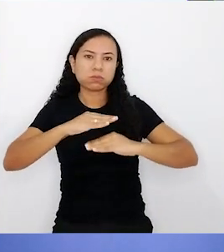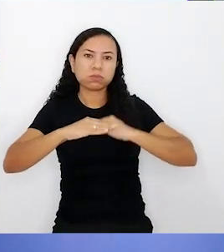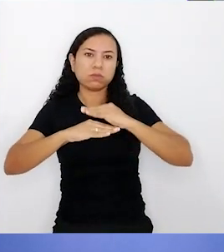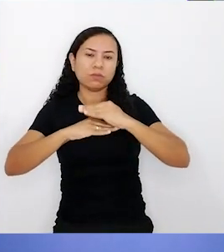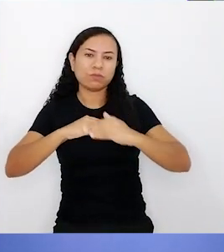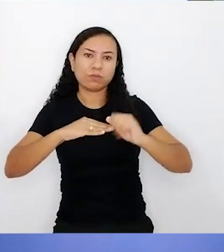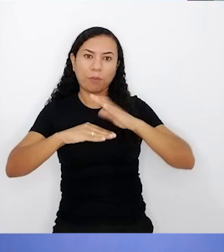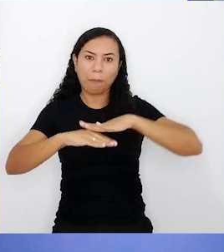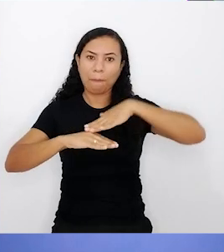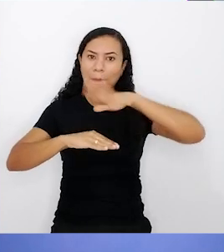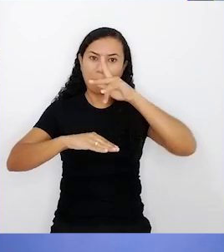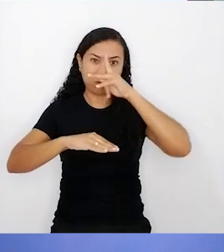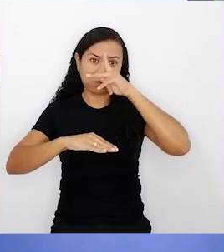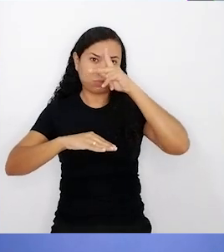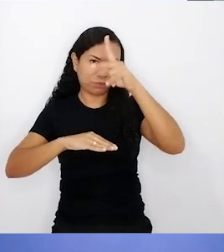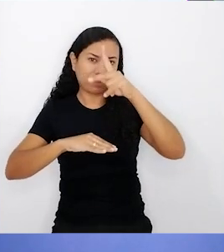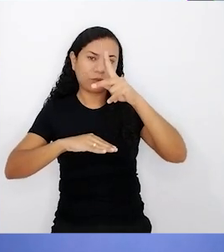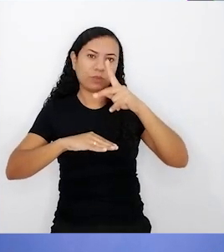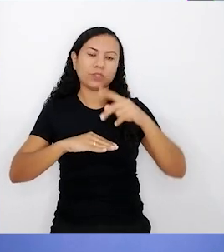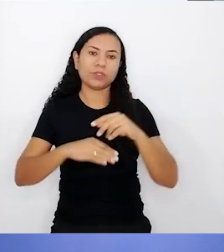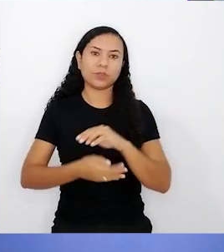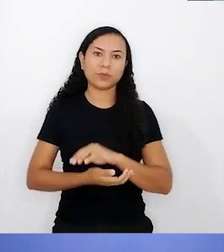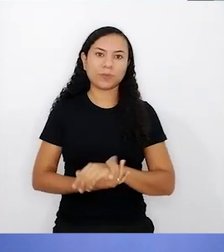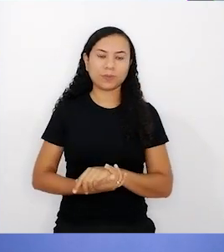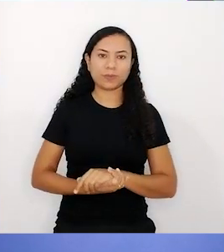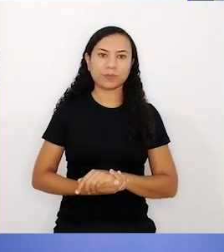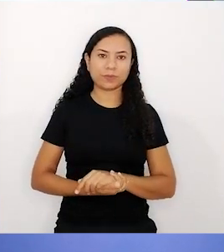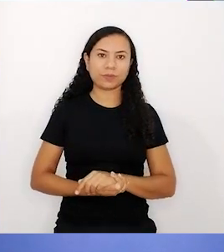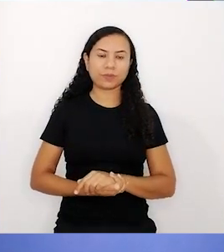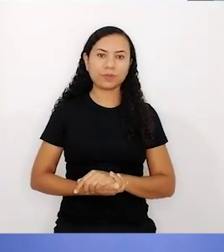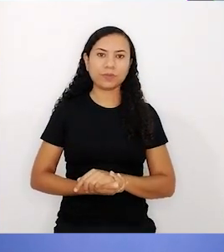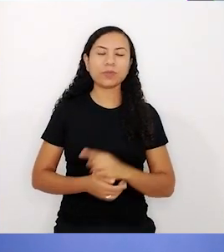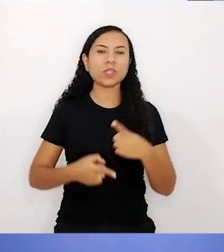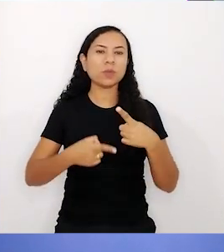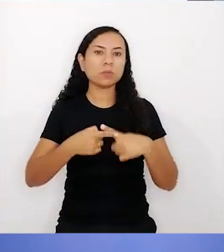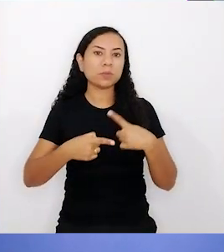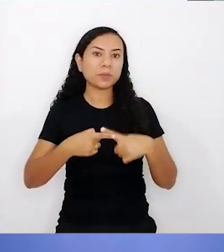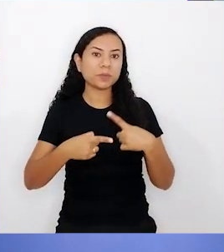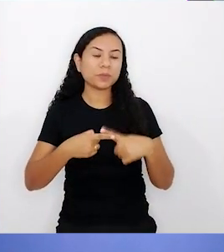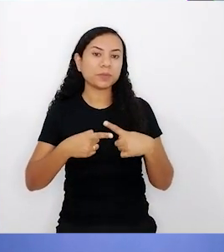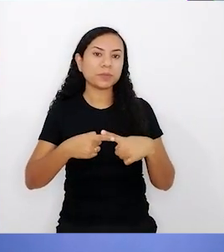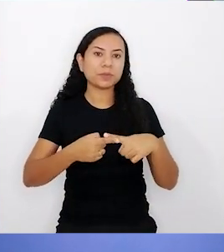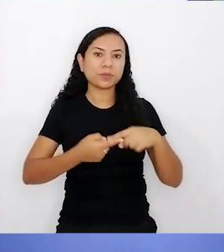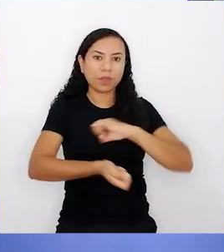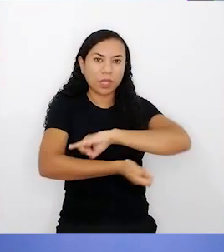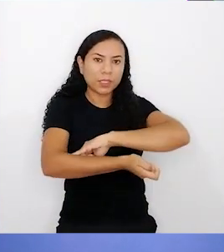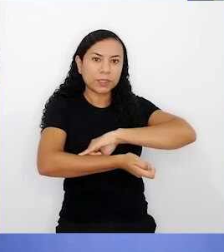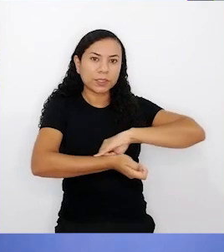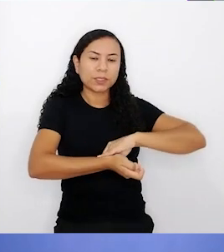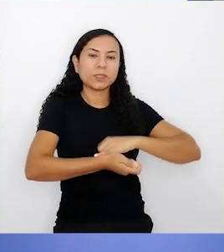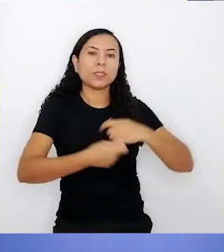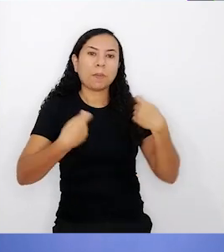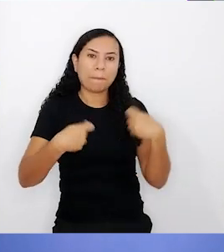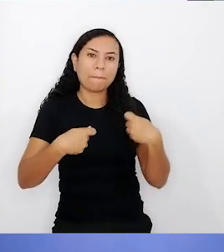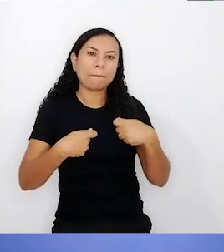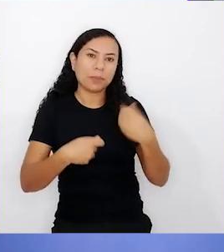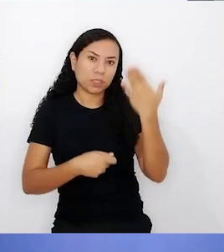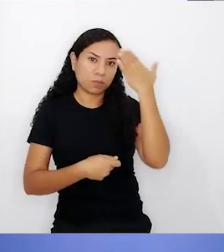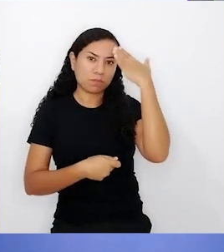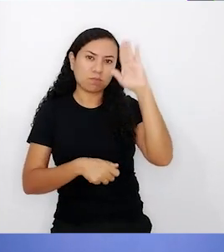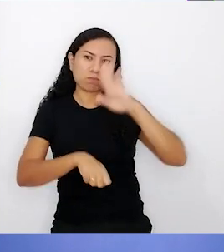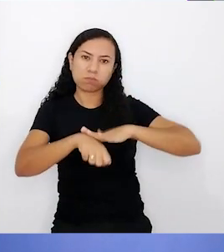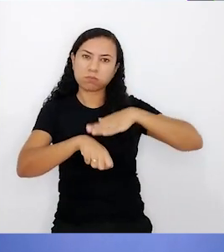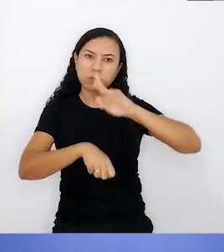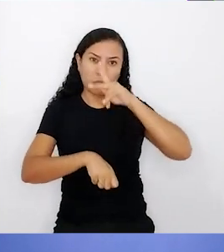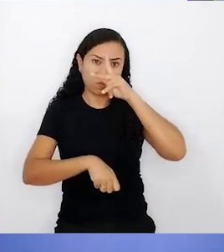de componentes do que as veias. A artéria precisa ser mais forte para que